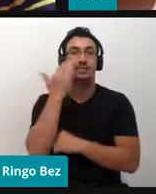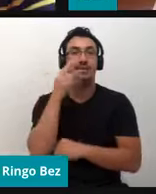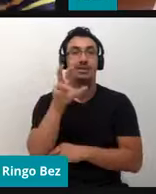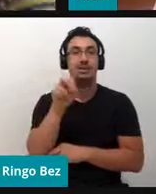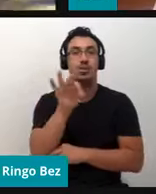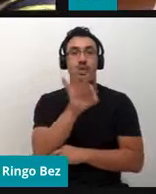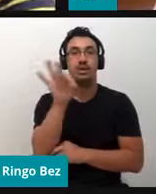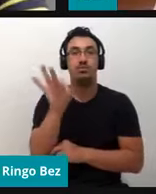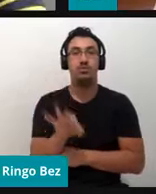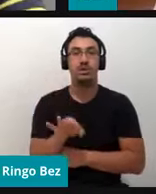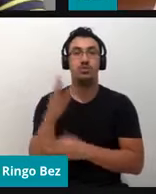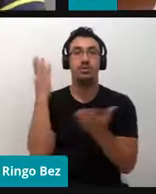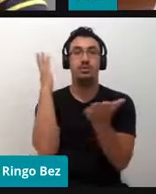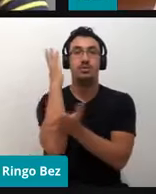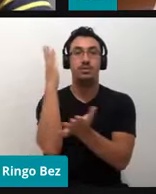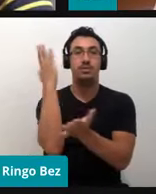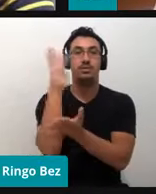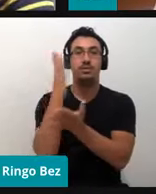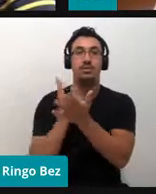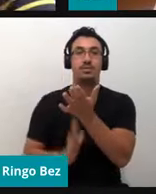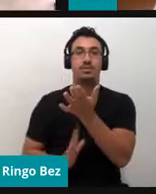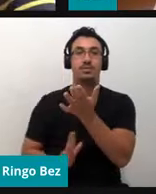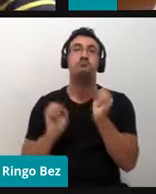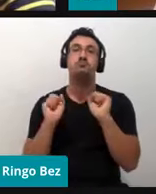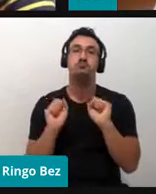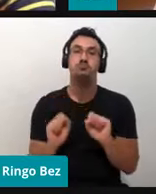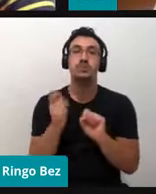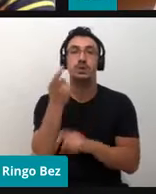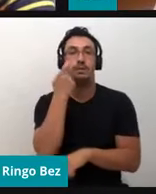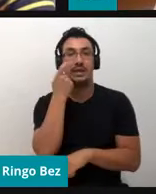de uma área, já é possível a gente ter